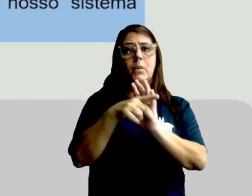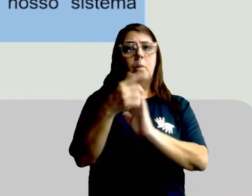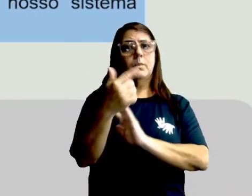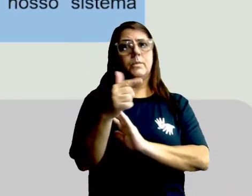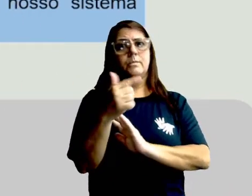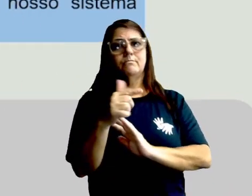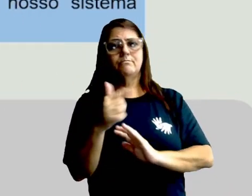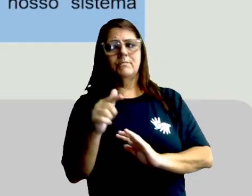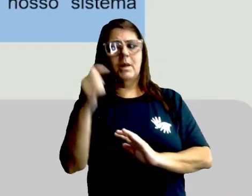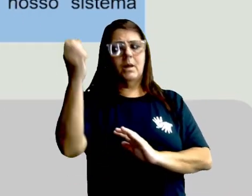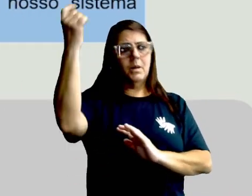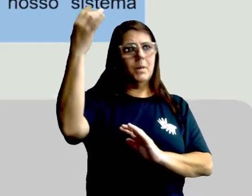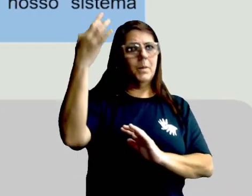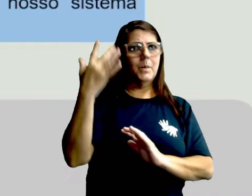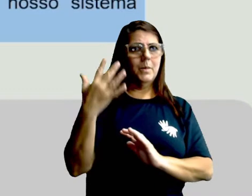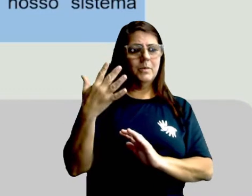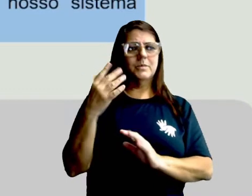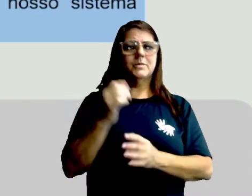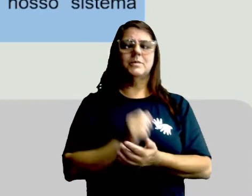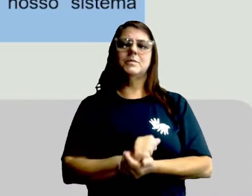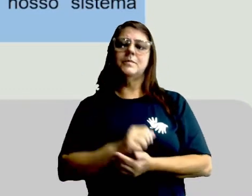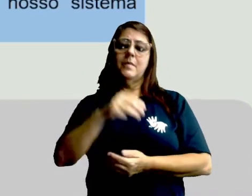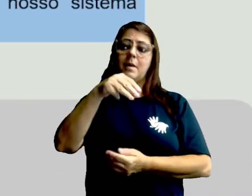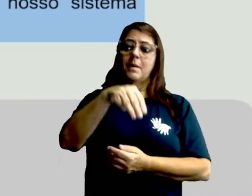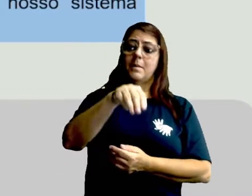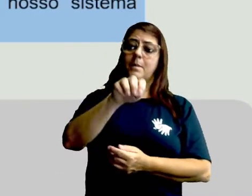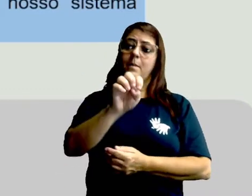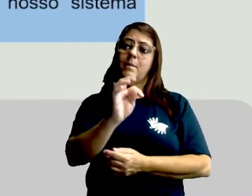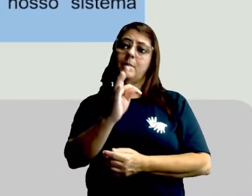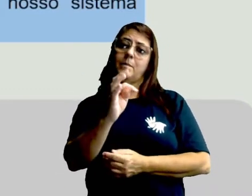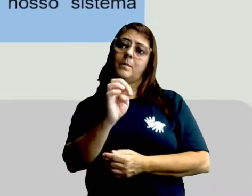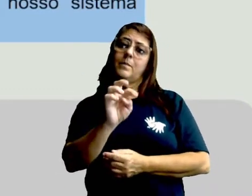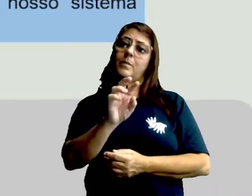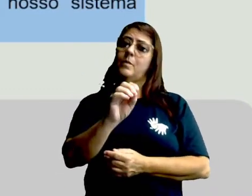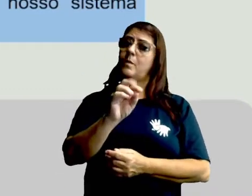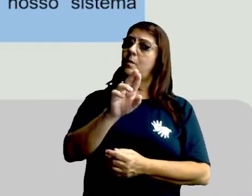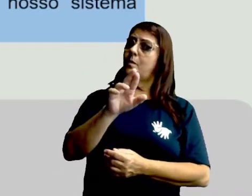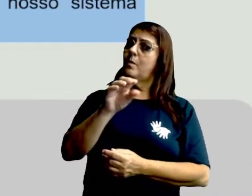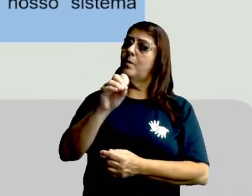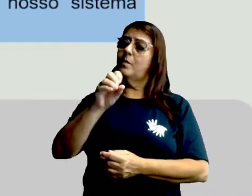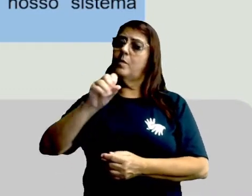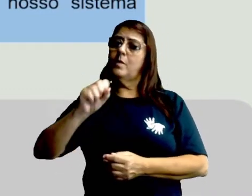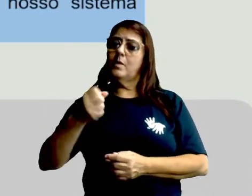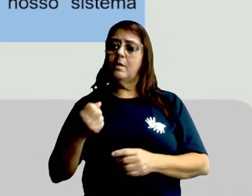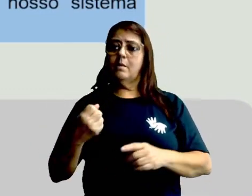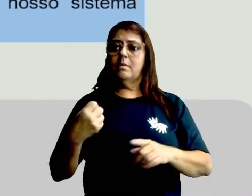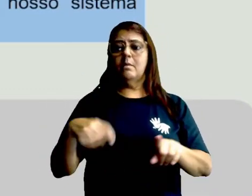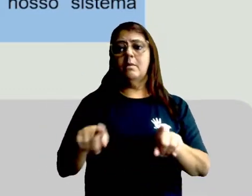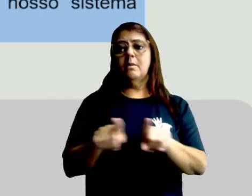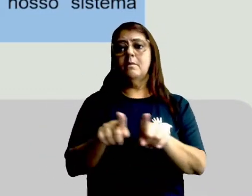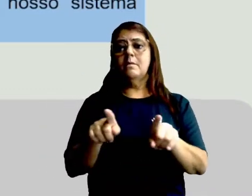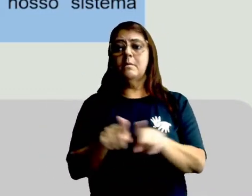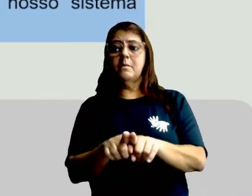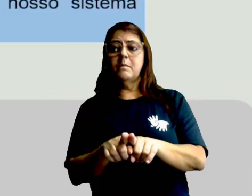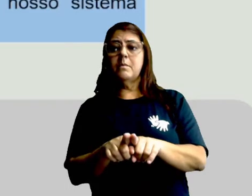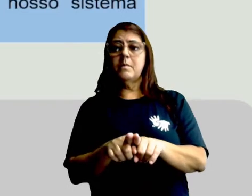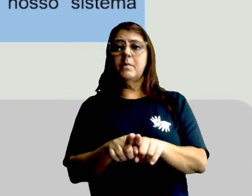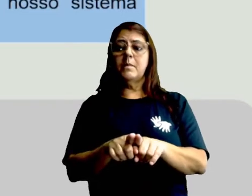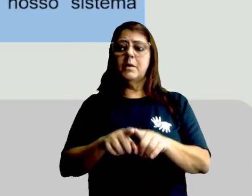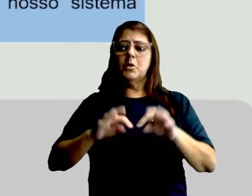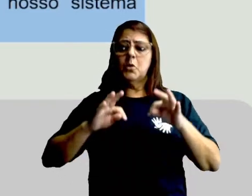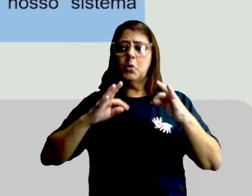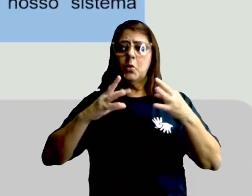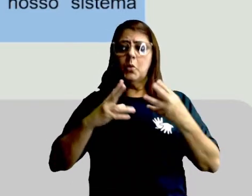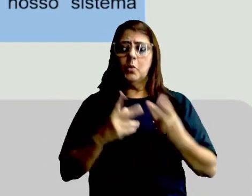Vê. Os meteoros, meteoroides, satélites e cometas também são astros iluminados, ou seja,